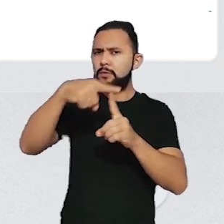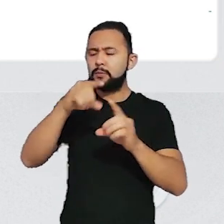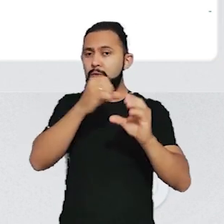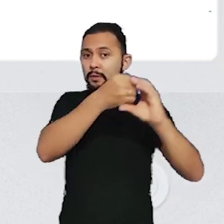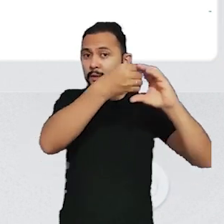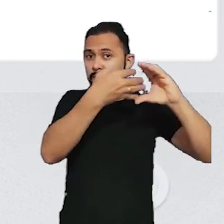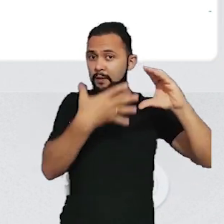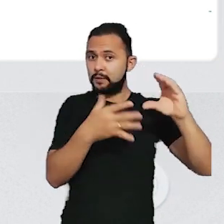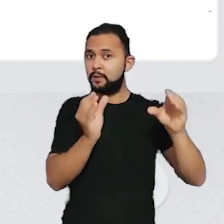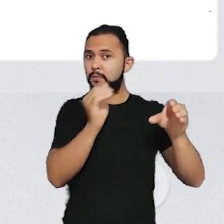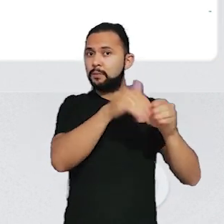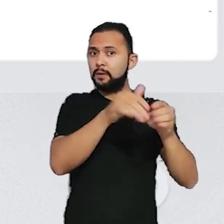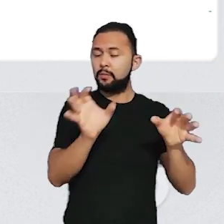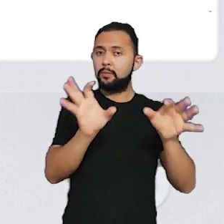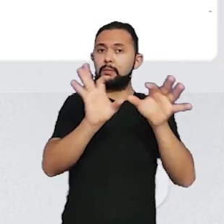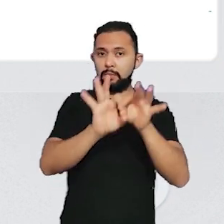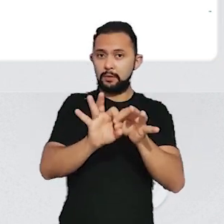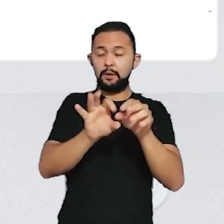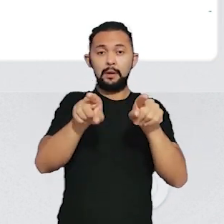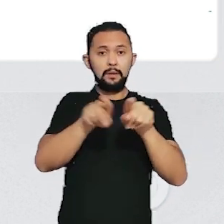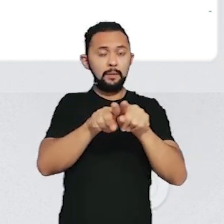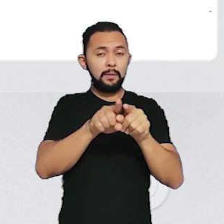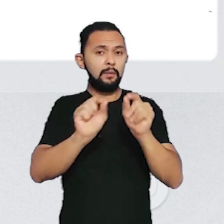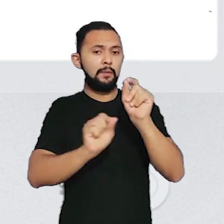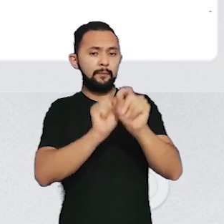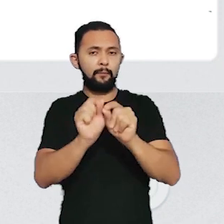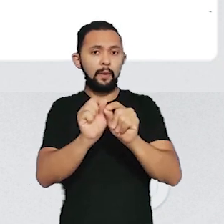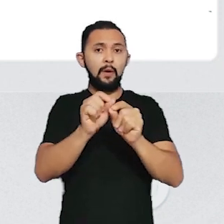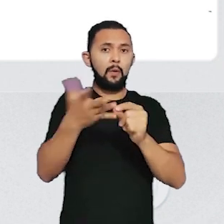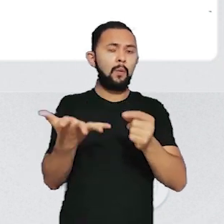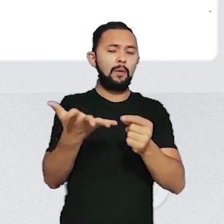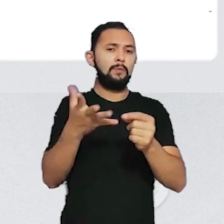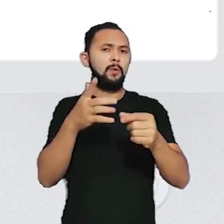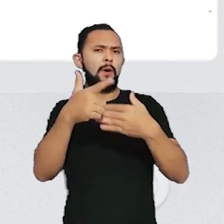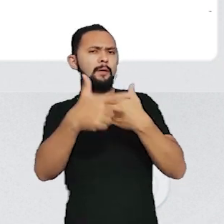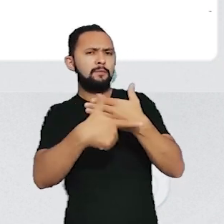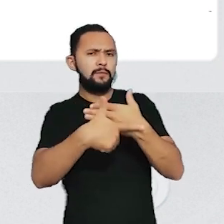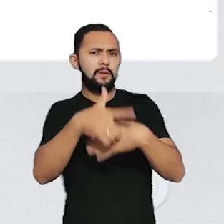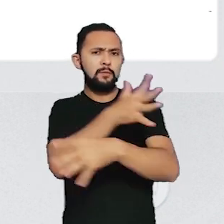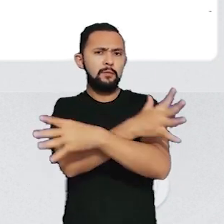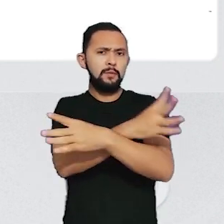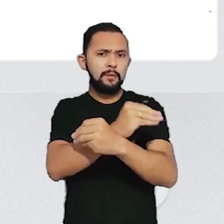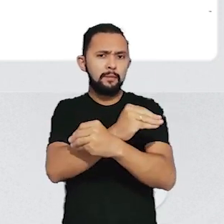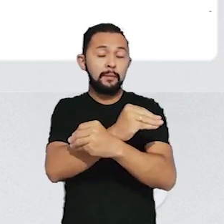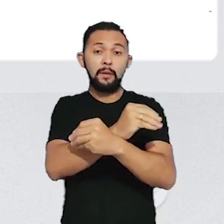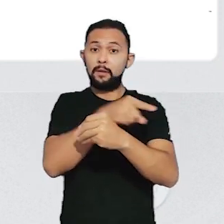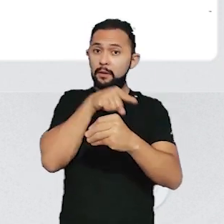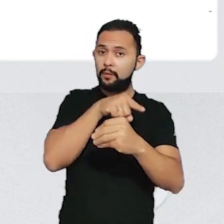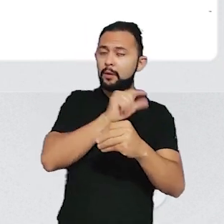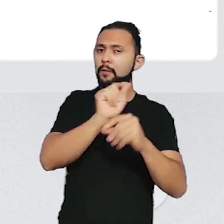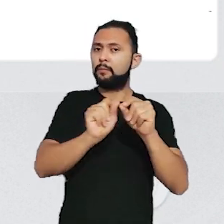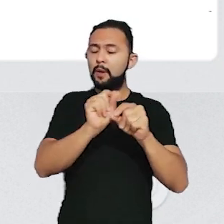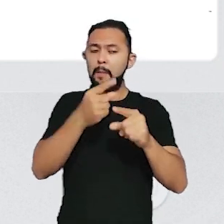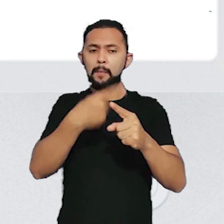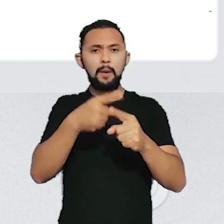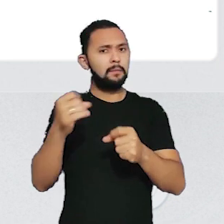contexto e também vamos aprender a classificar o sentido das conjunções subordinativas. Entender esse sentido das conjunções é essencial